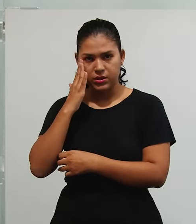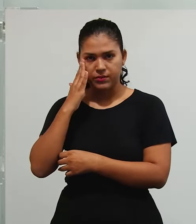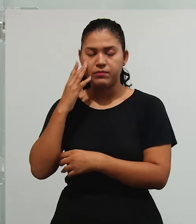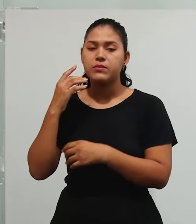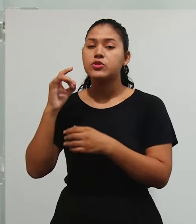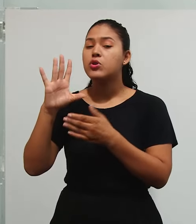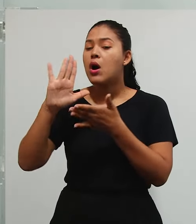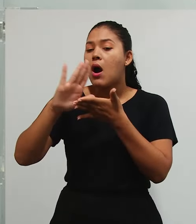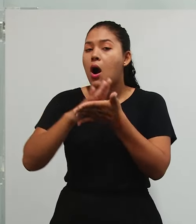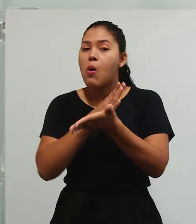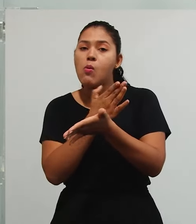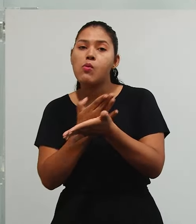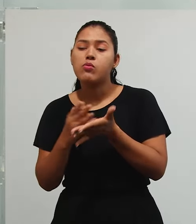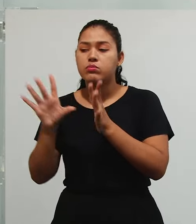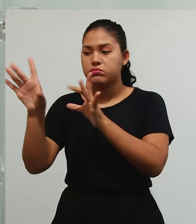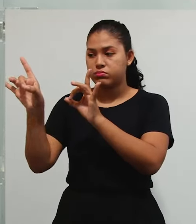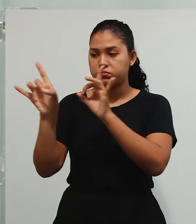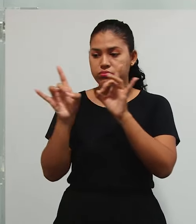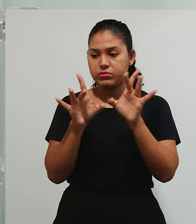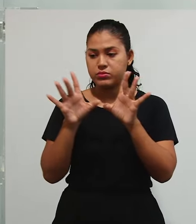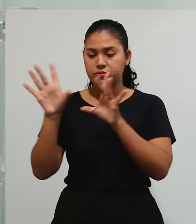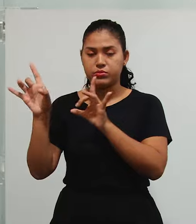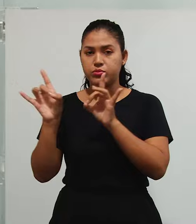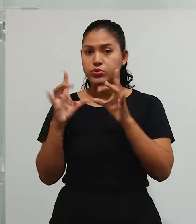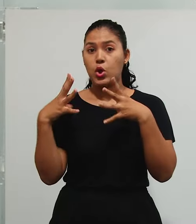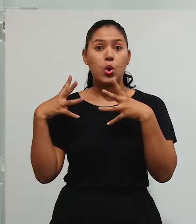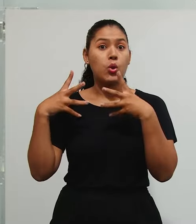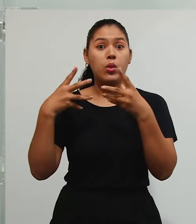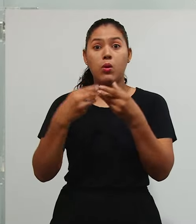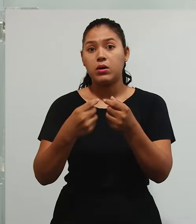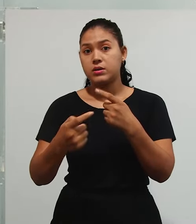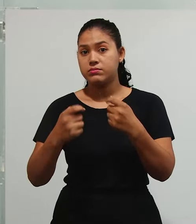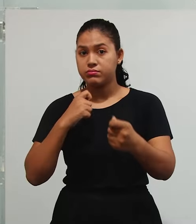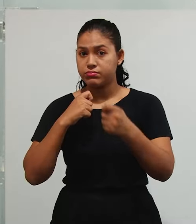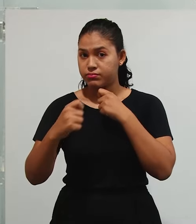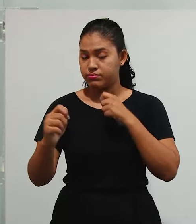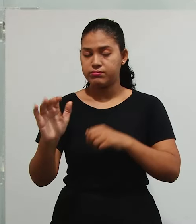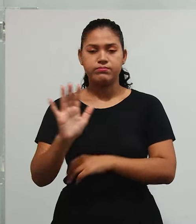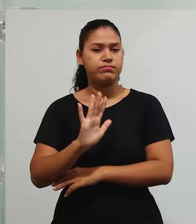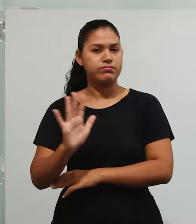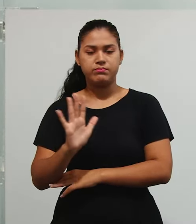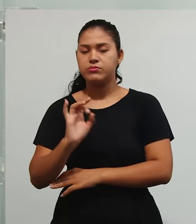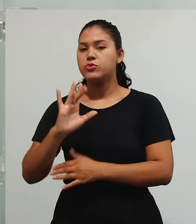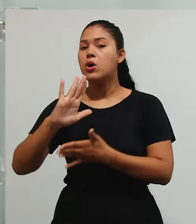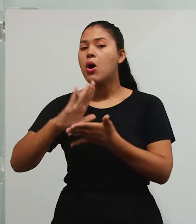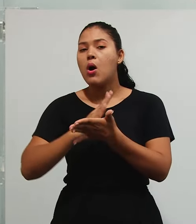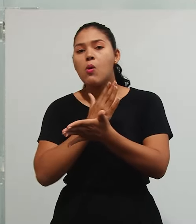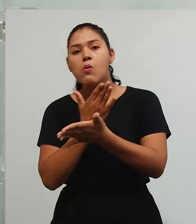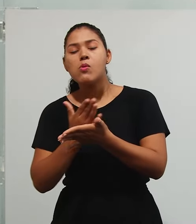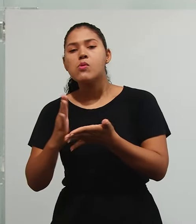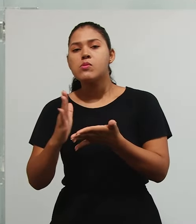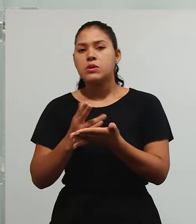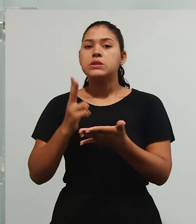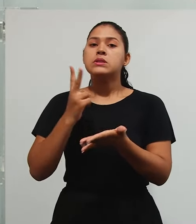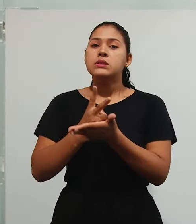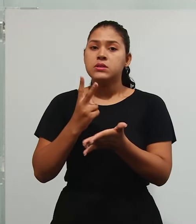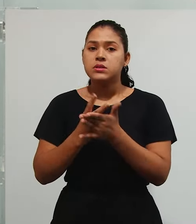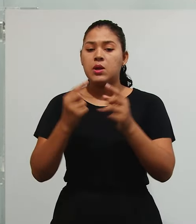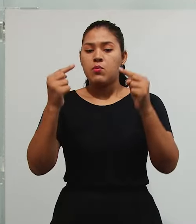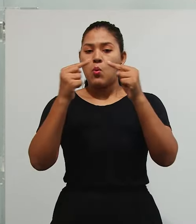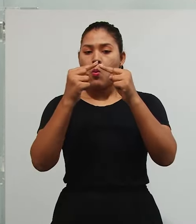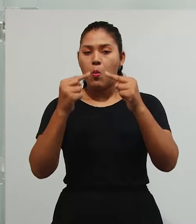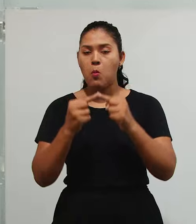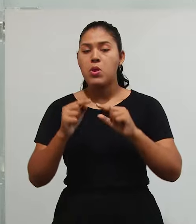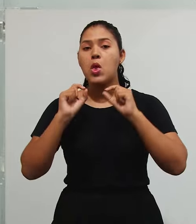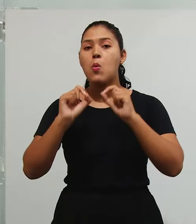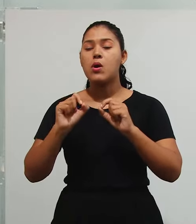dessa entrevista, você não traz a entrevista toda. E esses trechos você vai casando com o que você foi estudando durante o semestre,